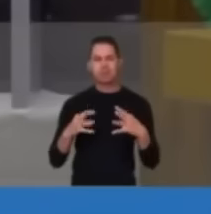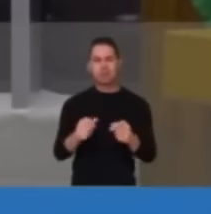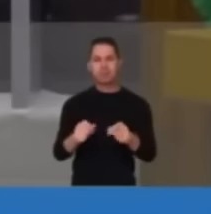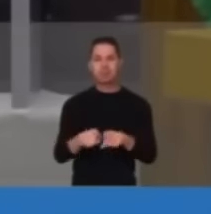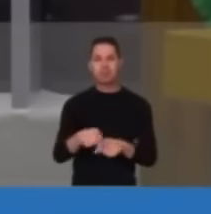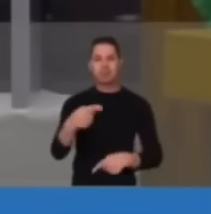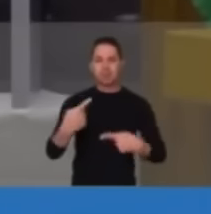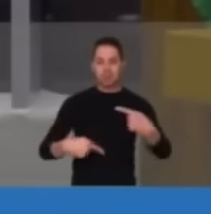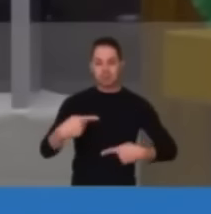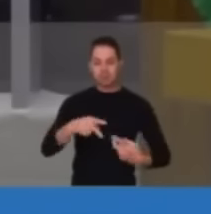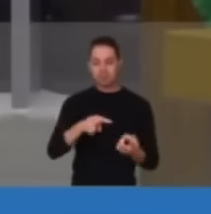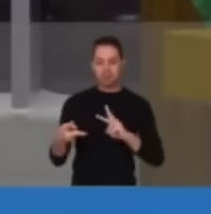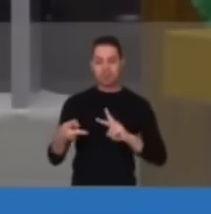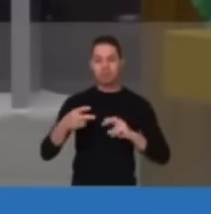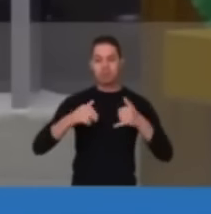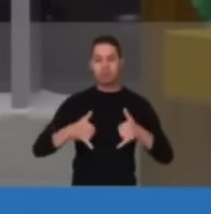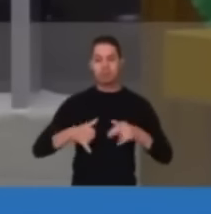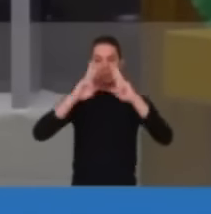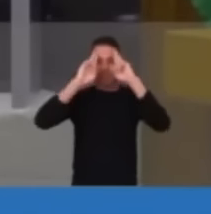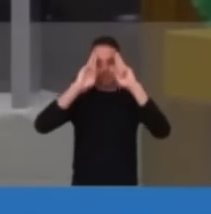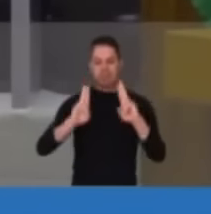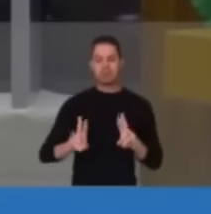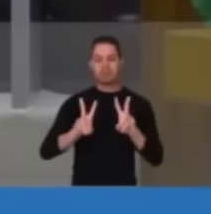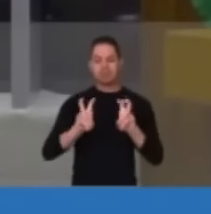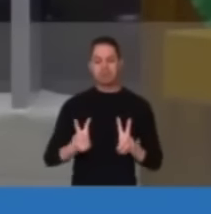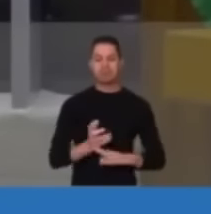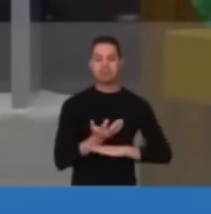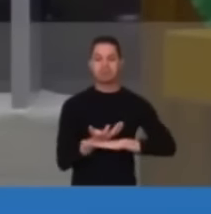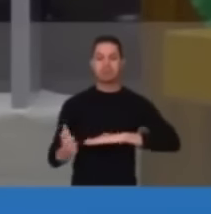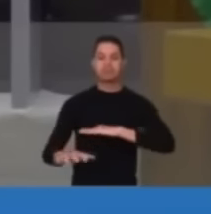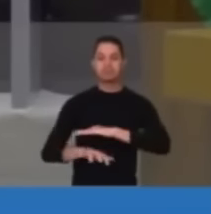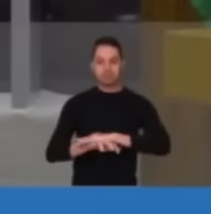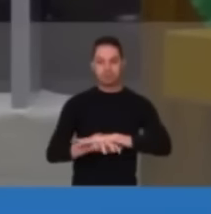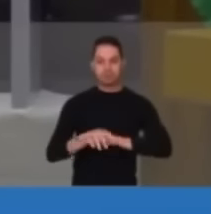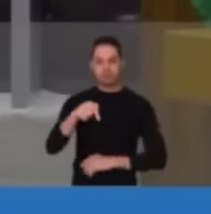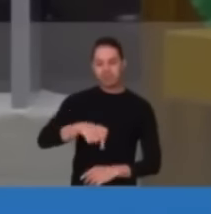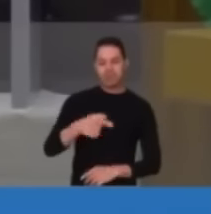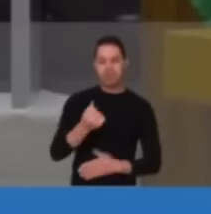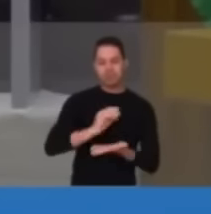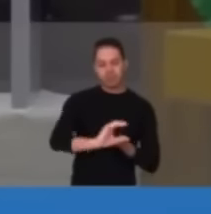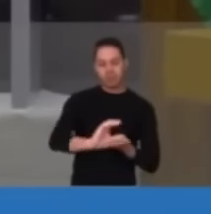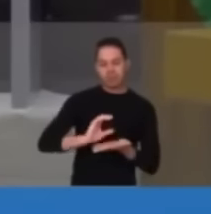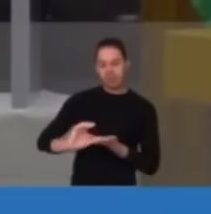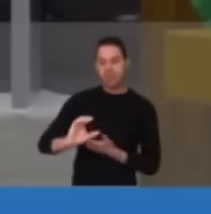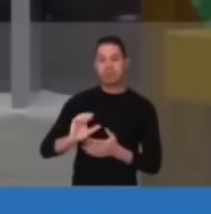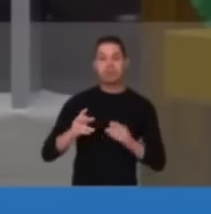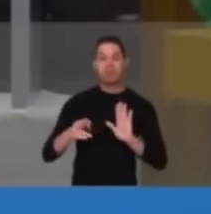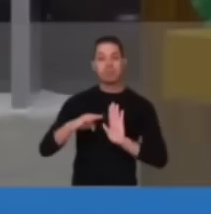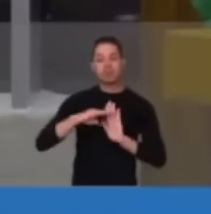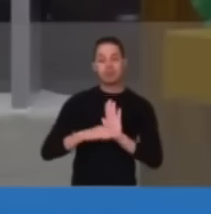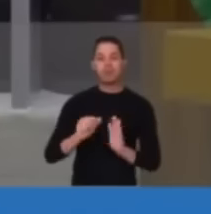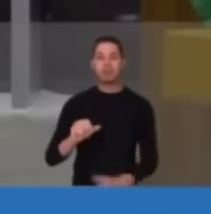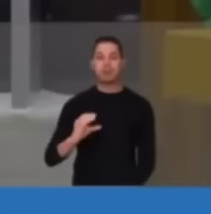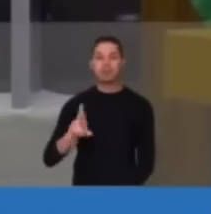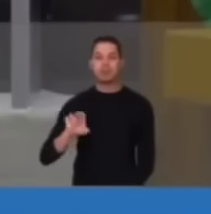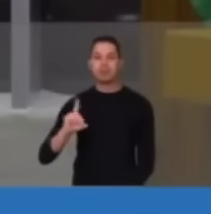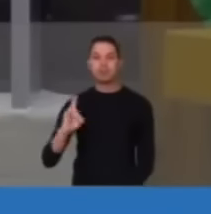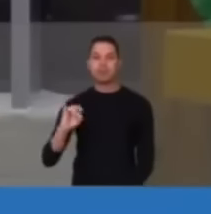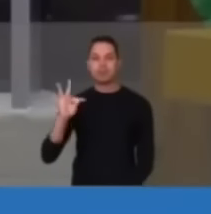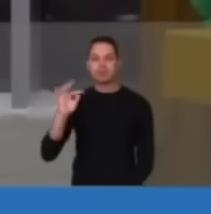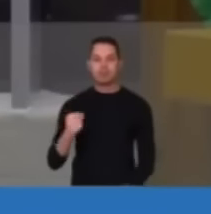política de transição energética para respeitar os temas ambientais nós votamos aqui recursos para o acredita porque nós acreditamos nas nossas empresas e alocamos